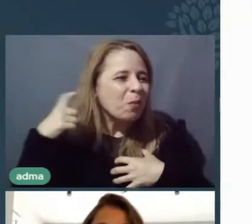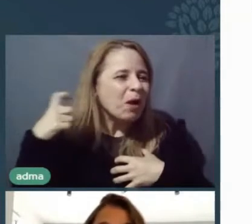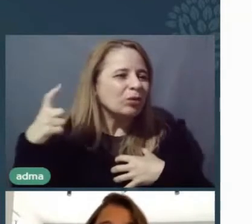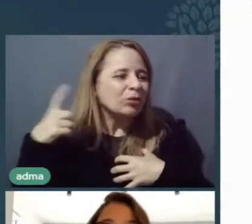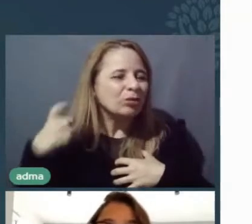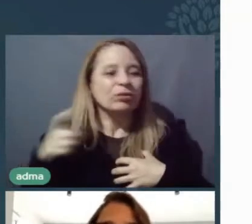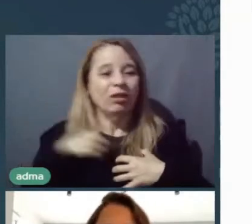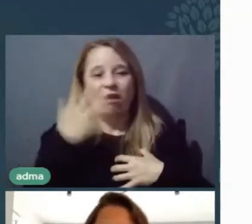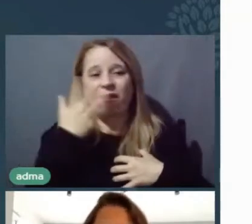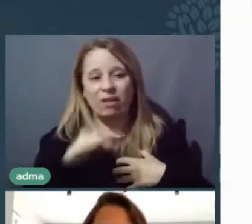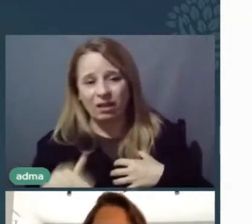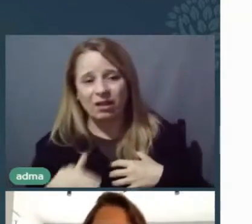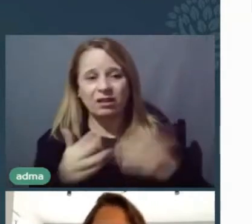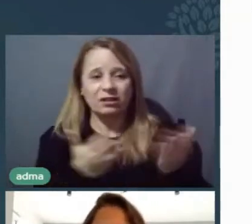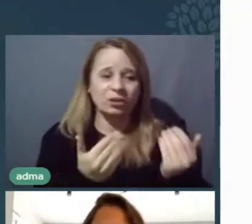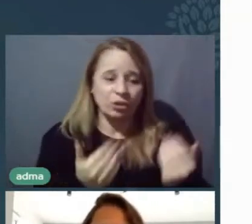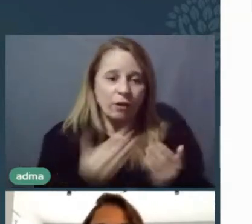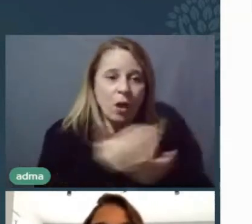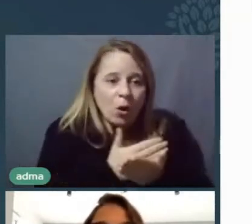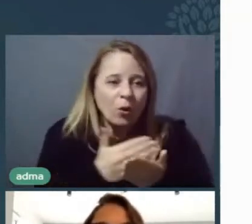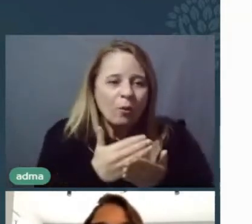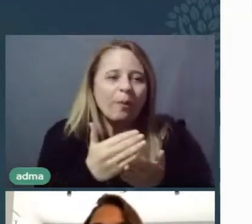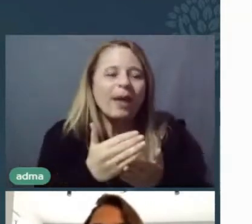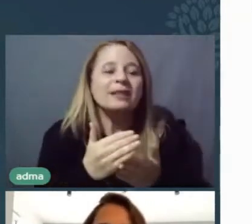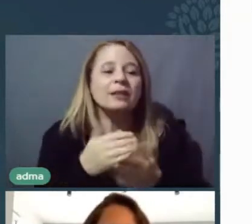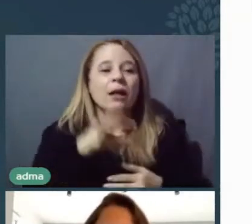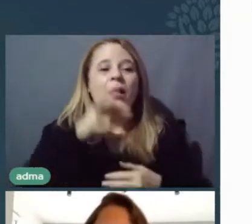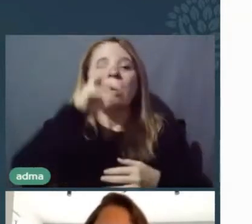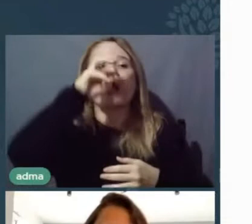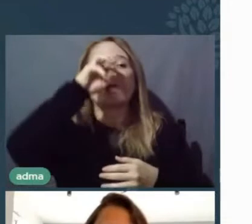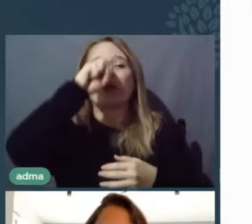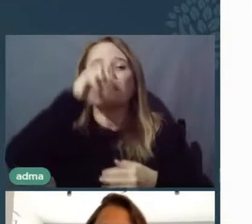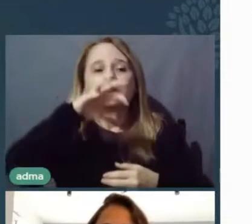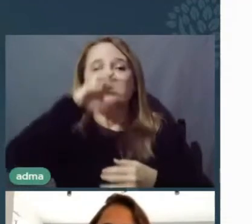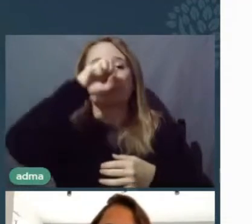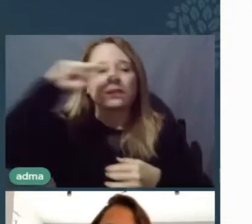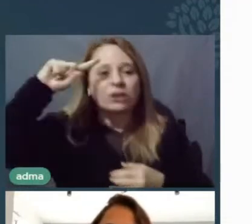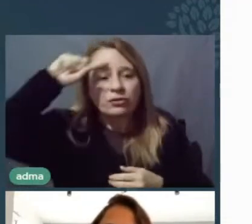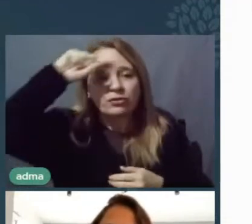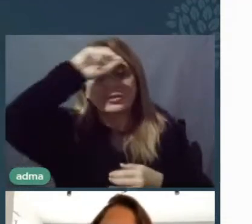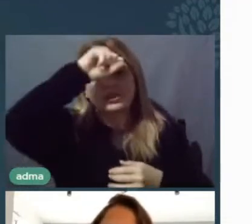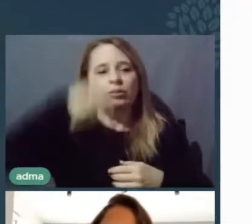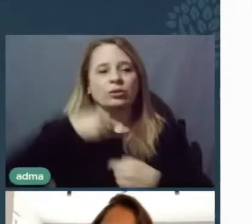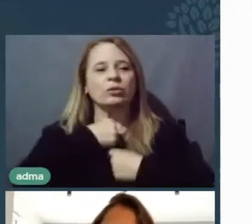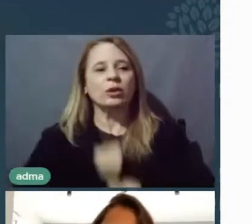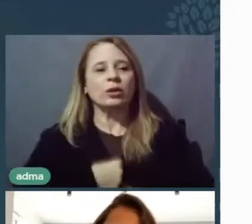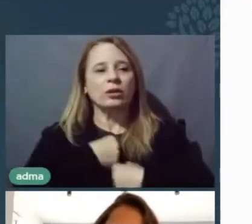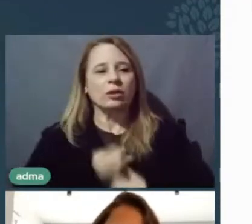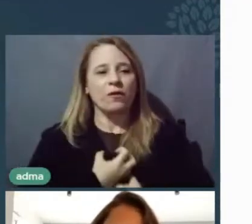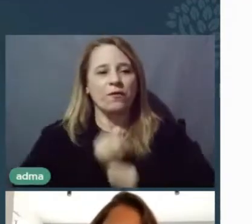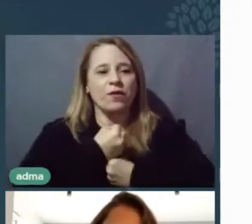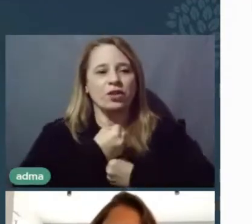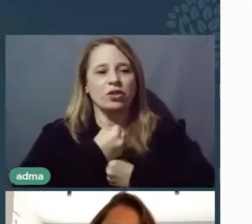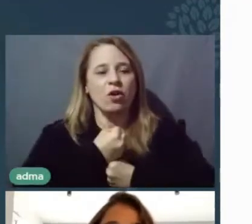nos adultos, quando eles começam a fazer exercício e o ar está com dificuldade de entrar porque a via aérea fechou, ficou